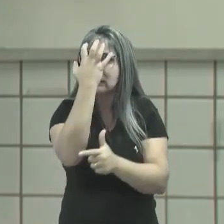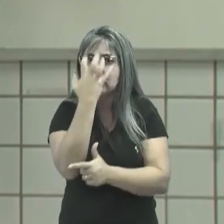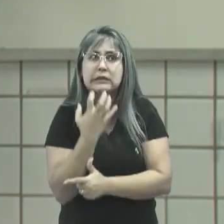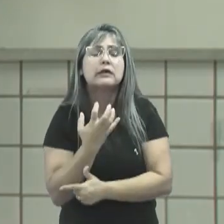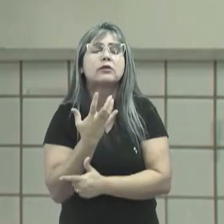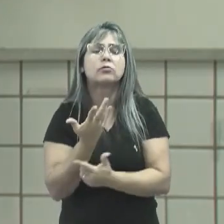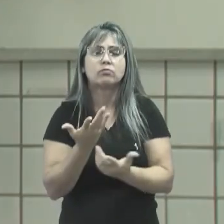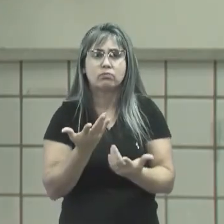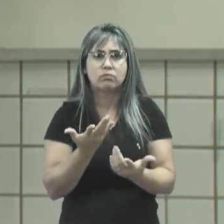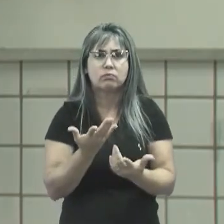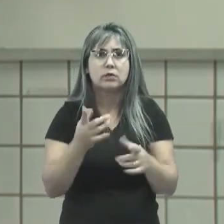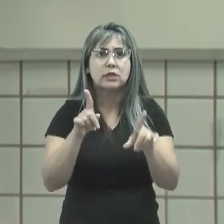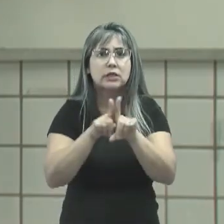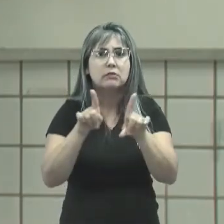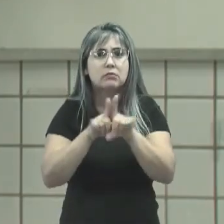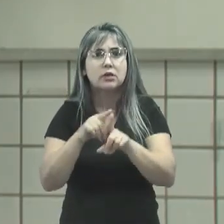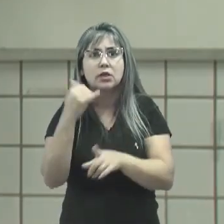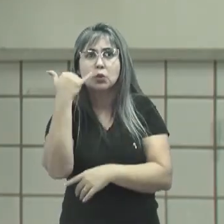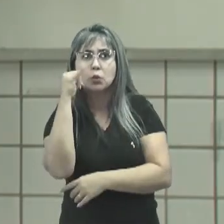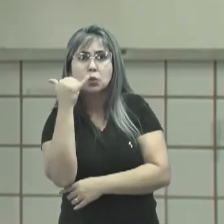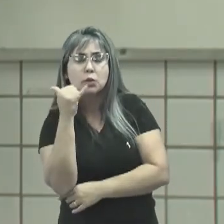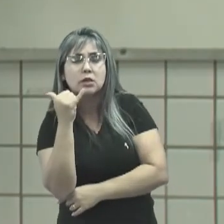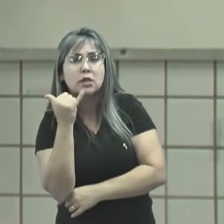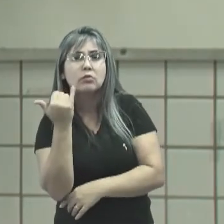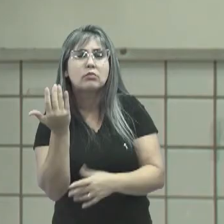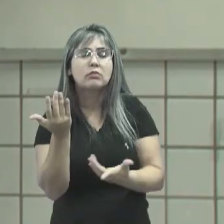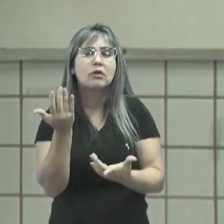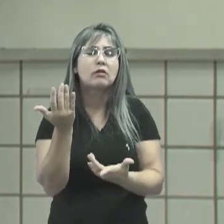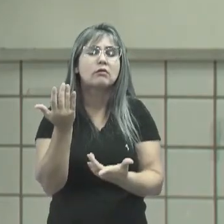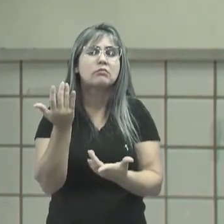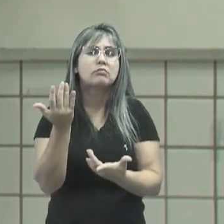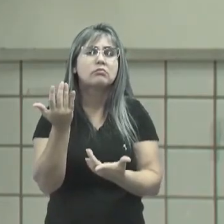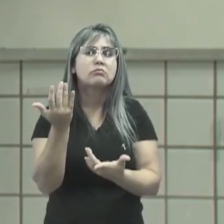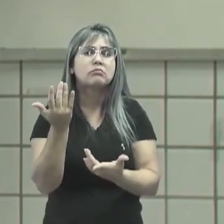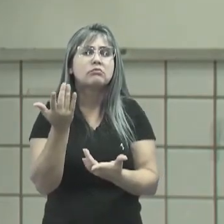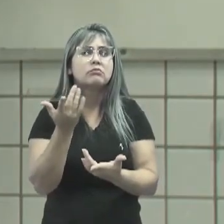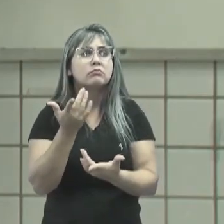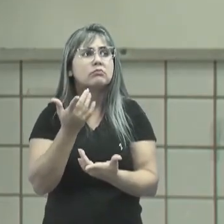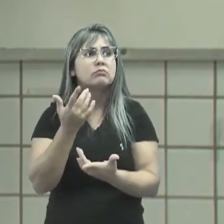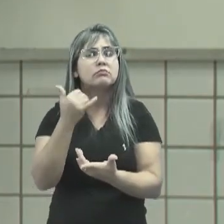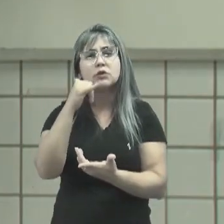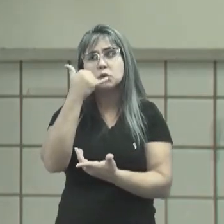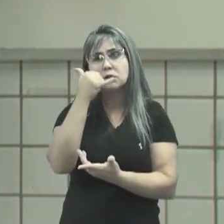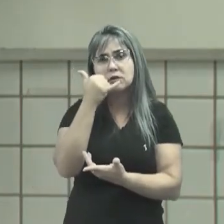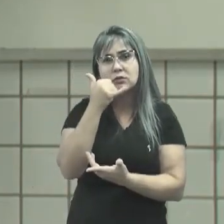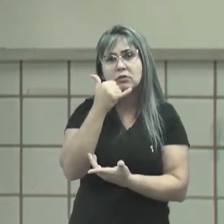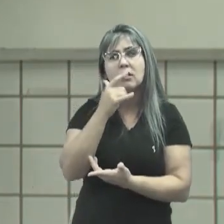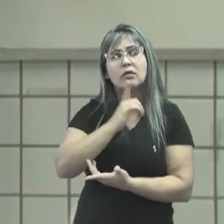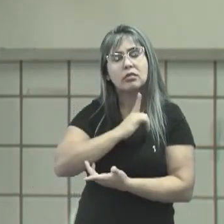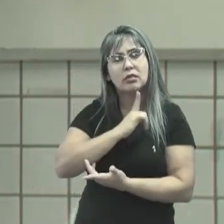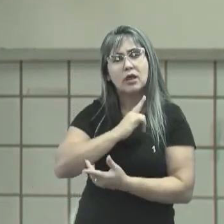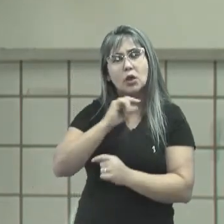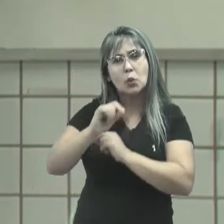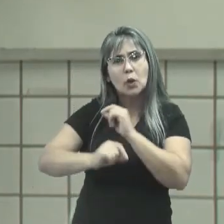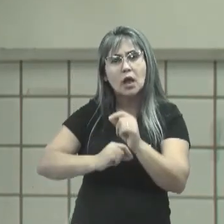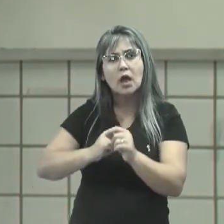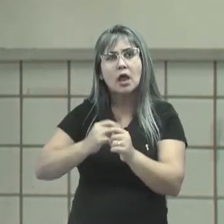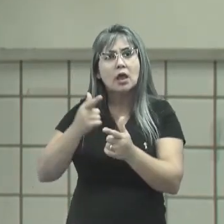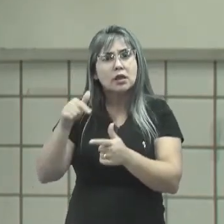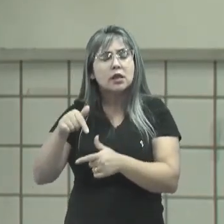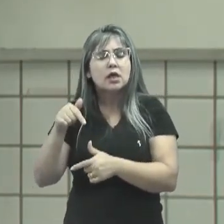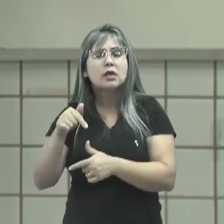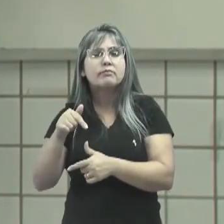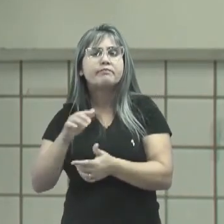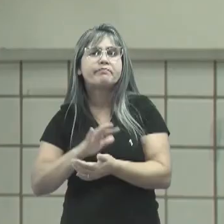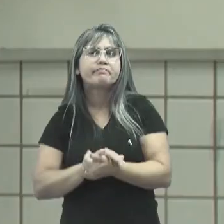celular emana, a chamada tela azul, viu? Ela libera uma substância chamada de melatonina. Essa melatonina,